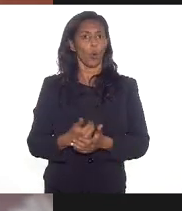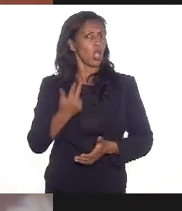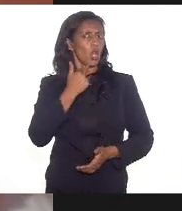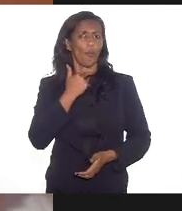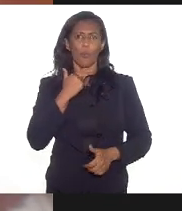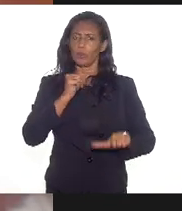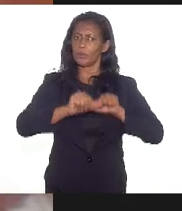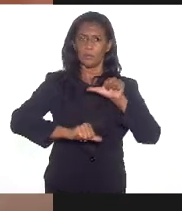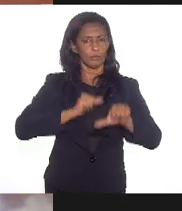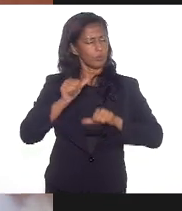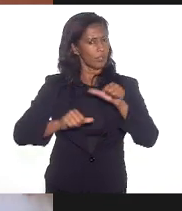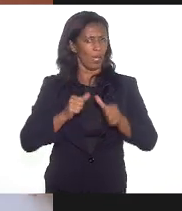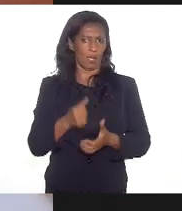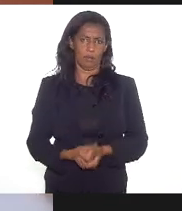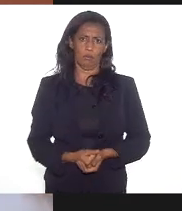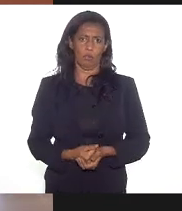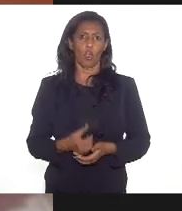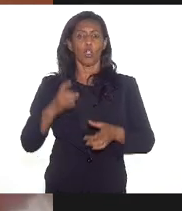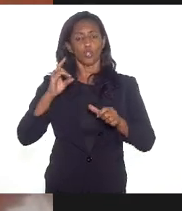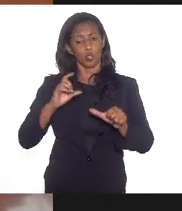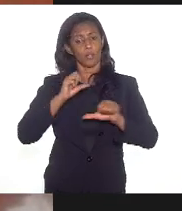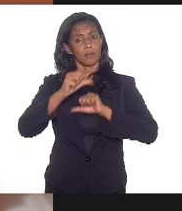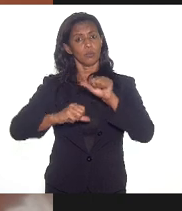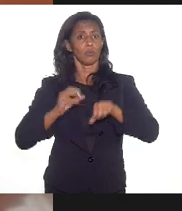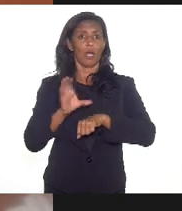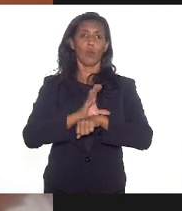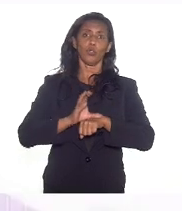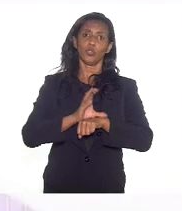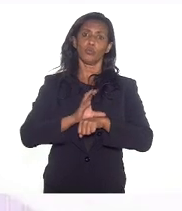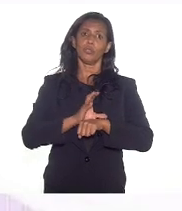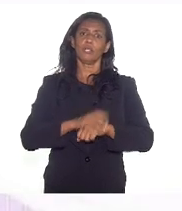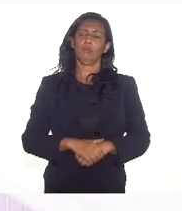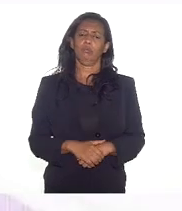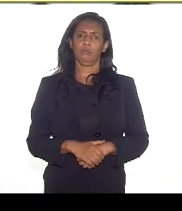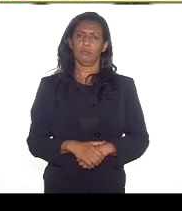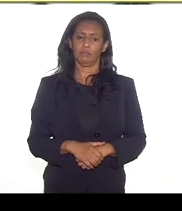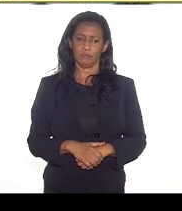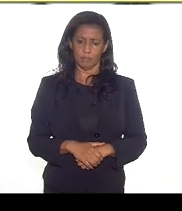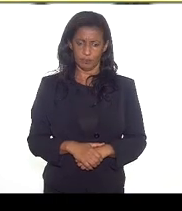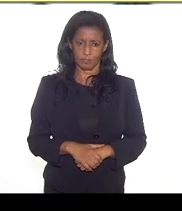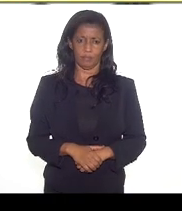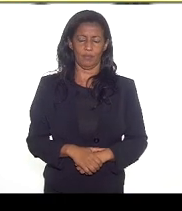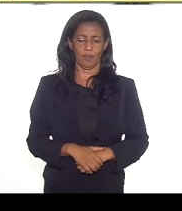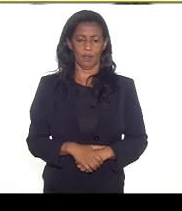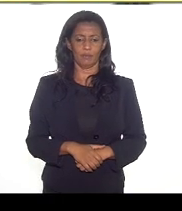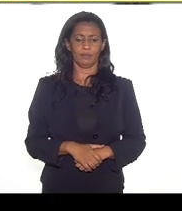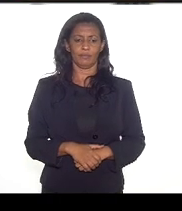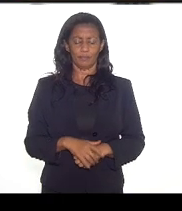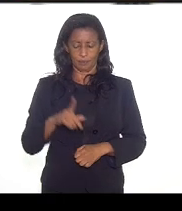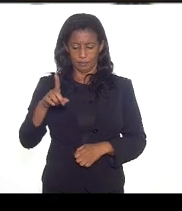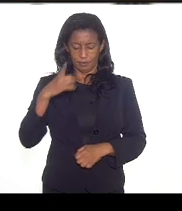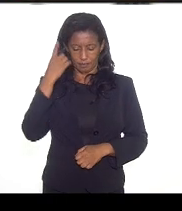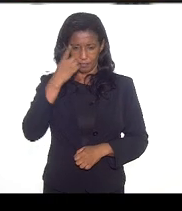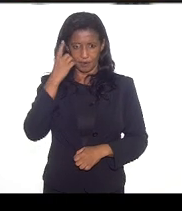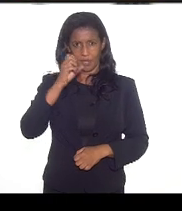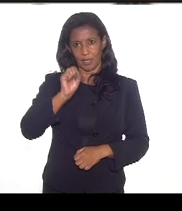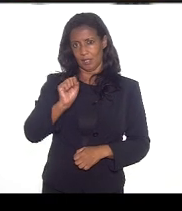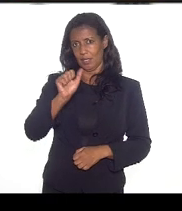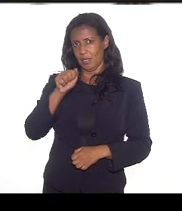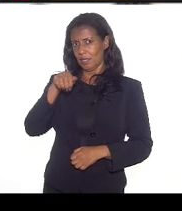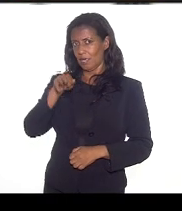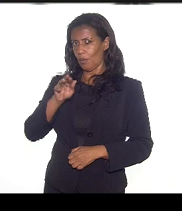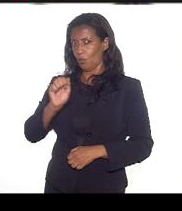ser mudado, a não ser que mude a Constituição. Exatamente. O deputado Samuel, eu não estou